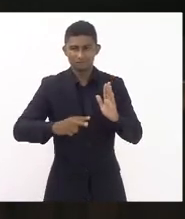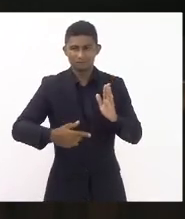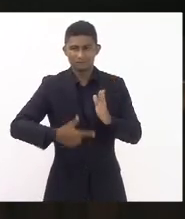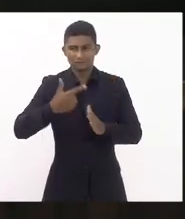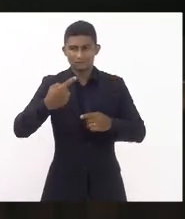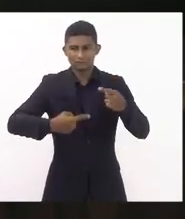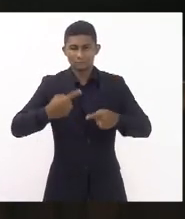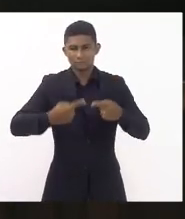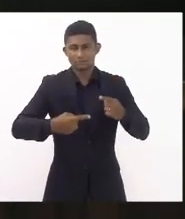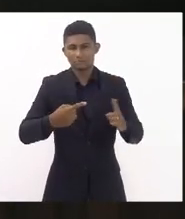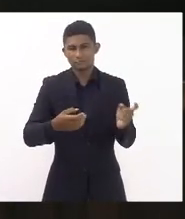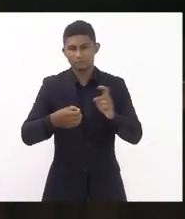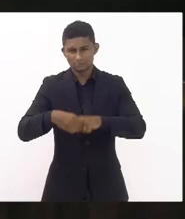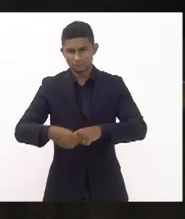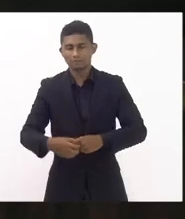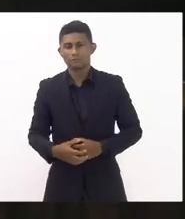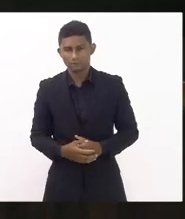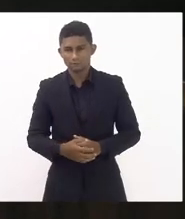discussão.